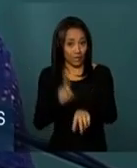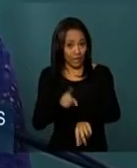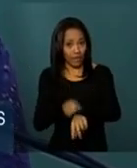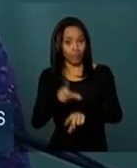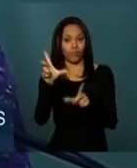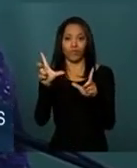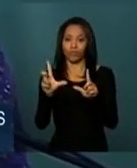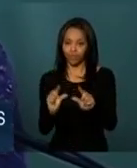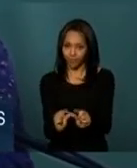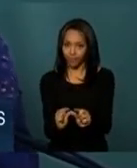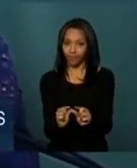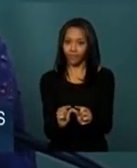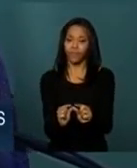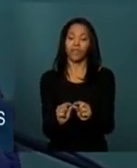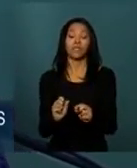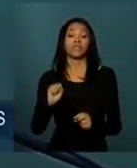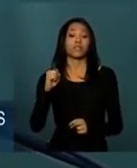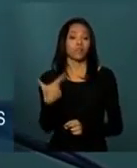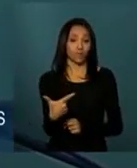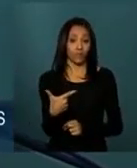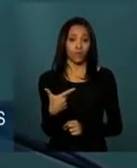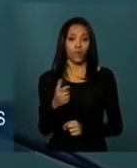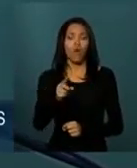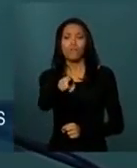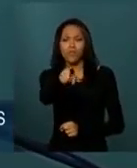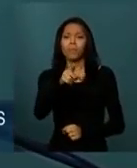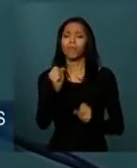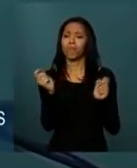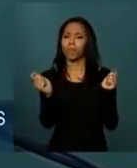travessia. Segundo, você pode ter